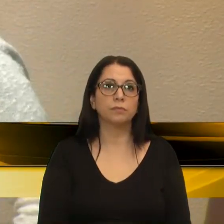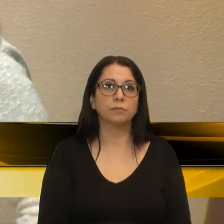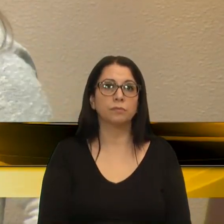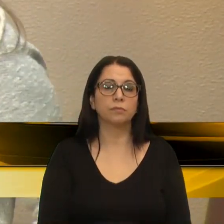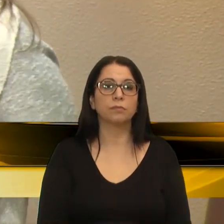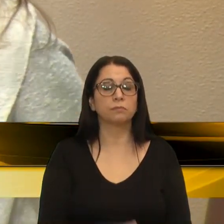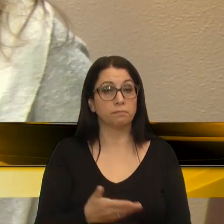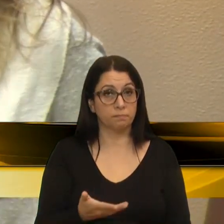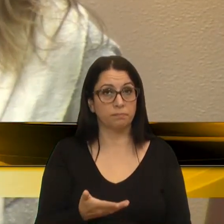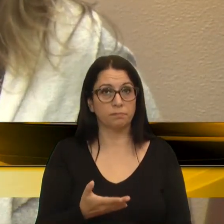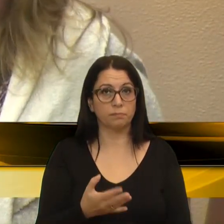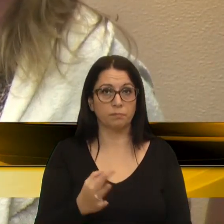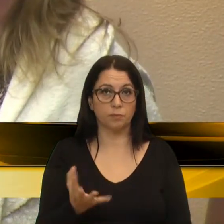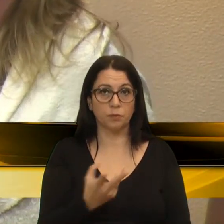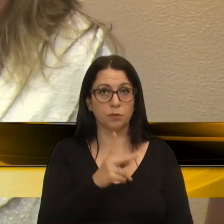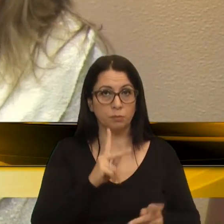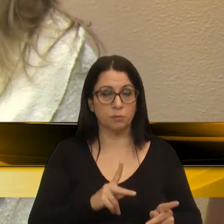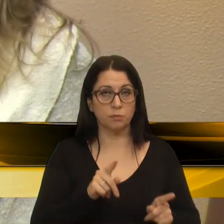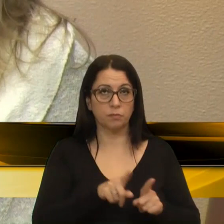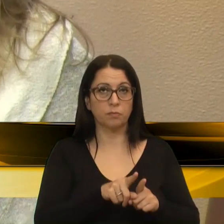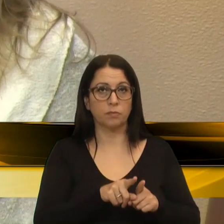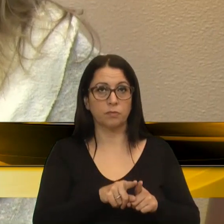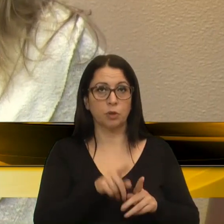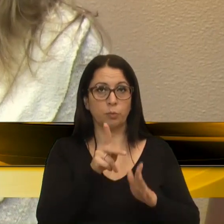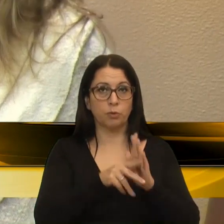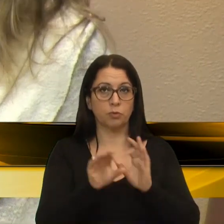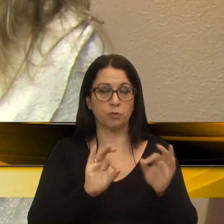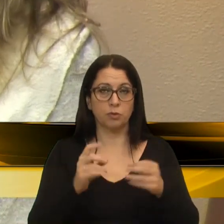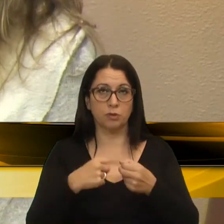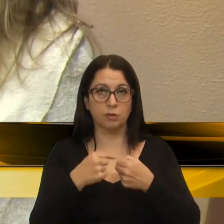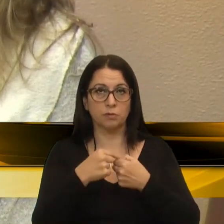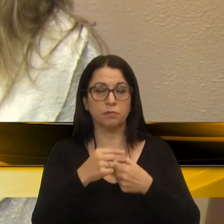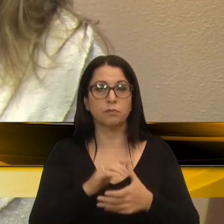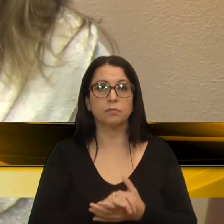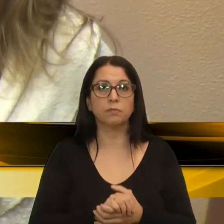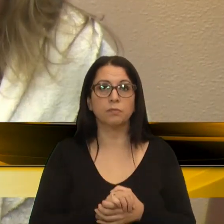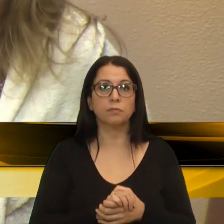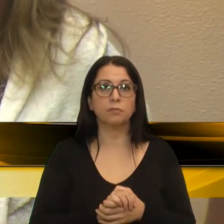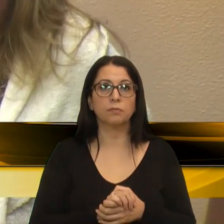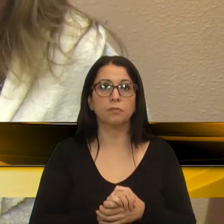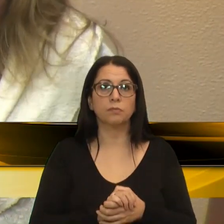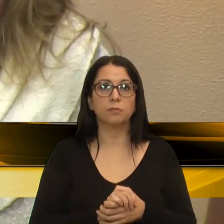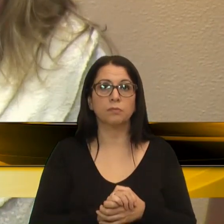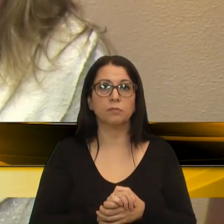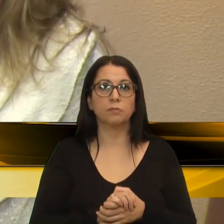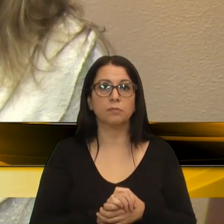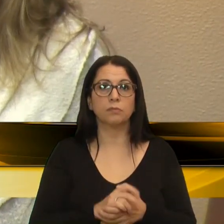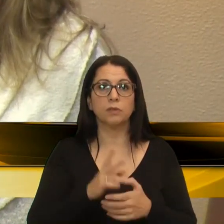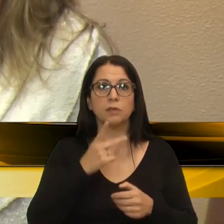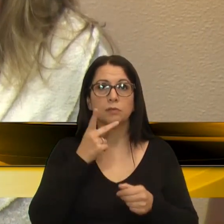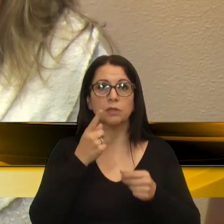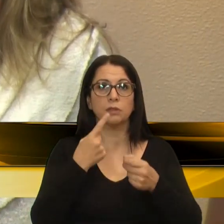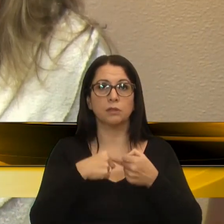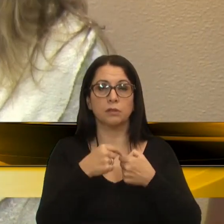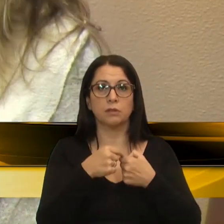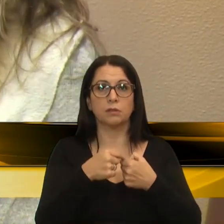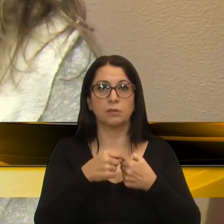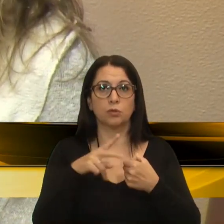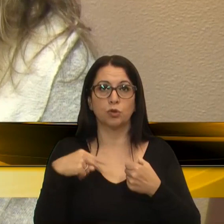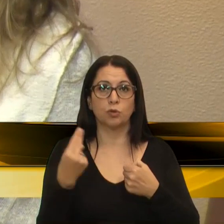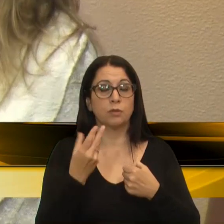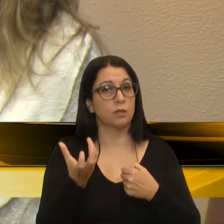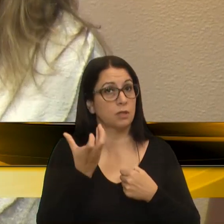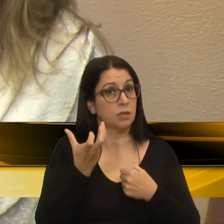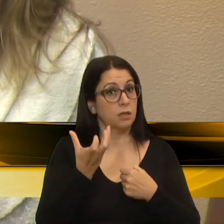Gente, um plano diretor de uma cidade, ele fala da cidade que nós